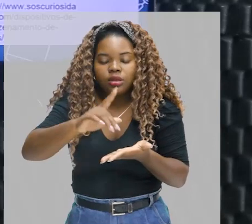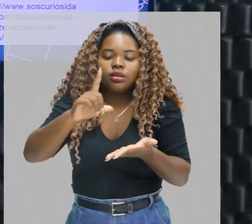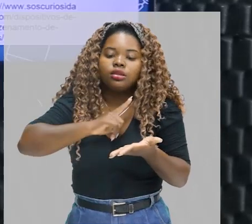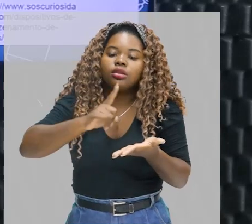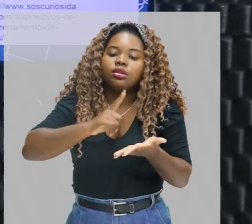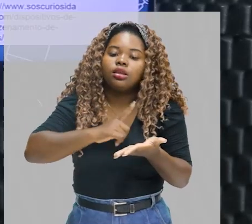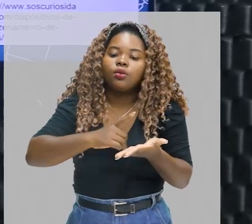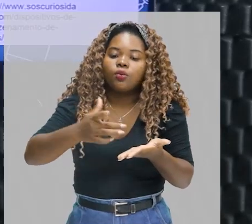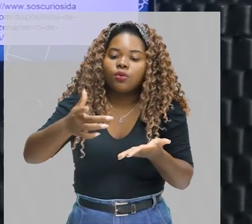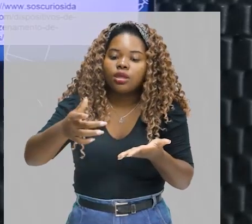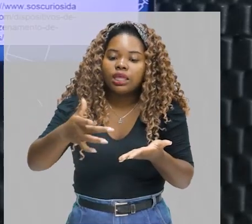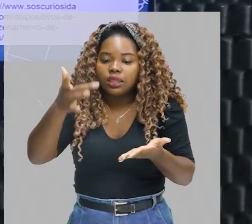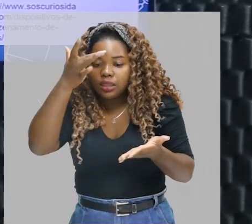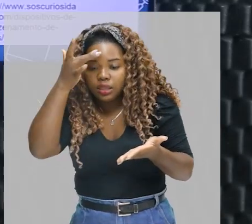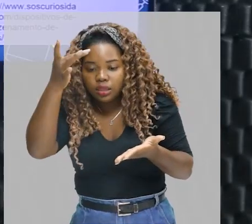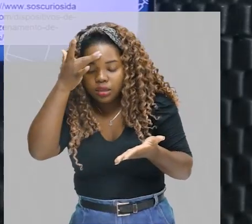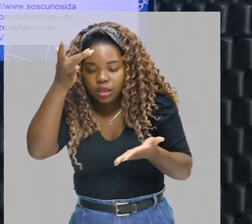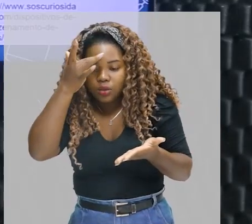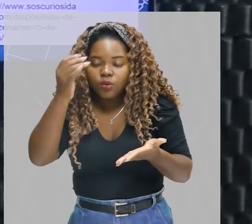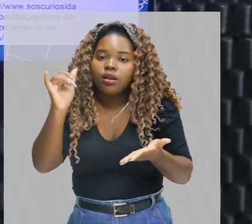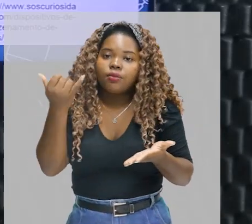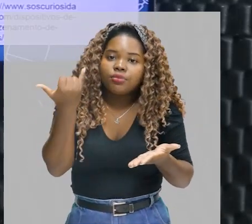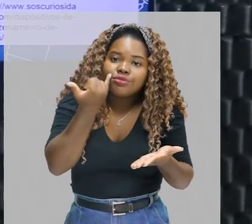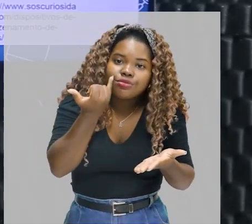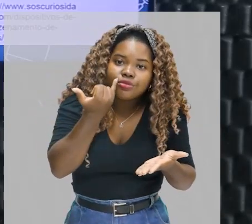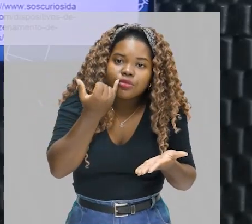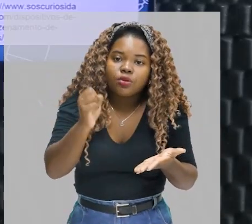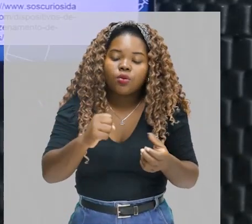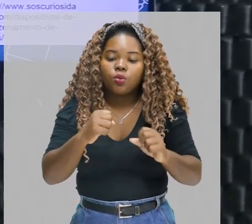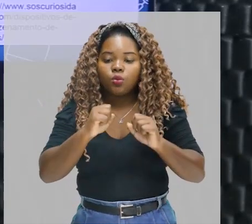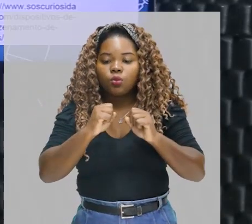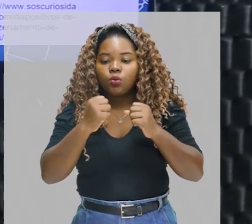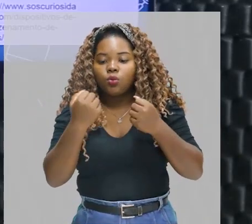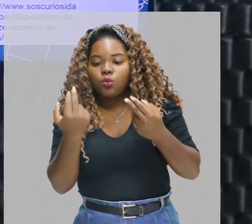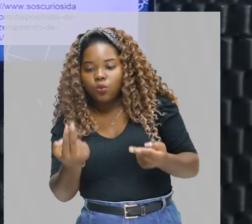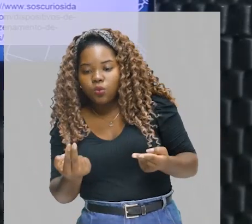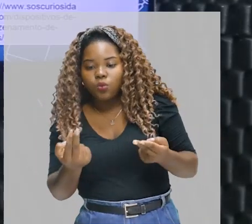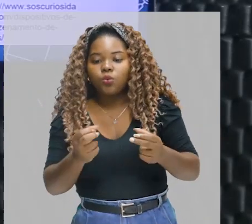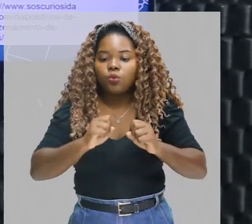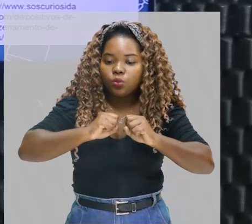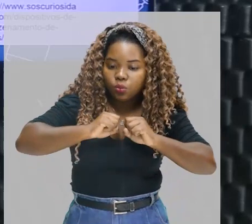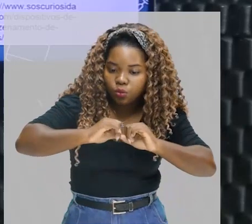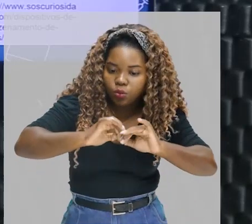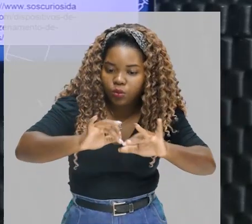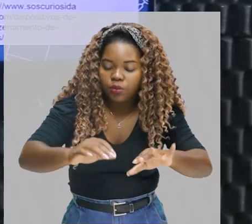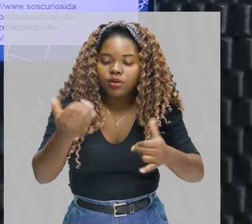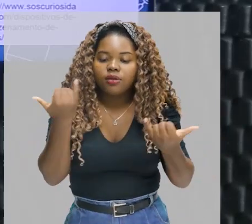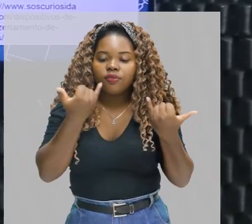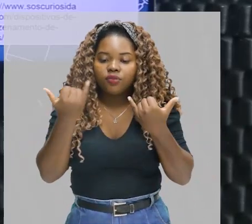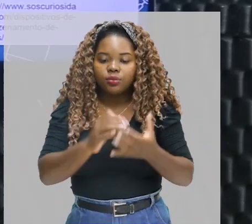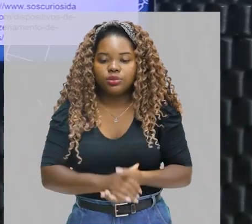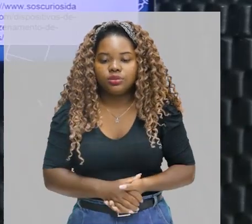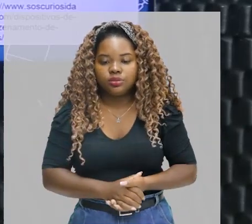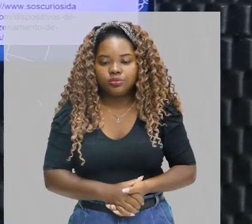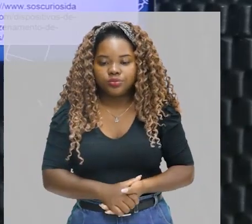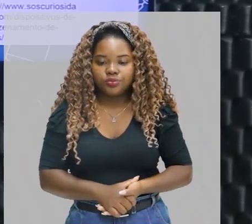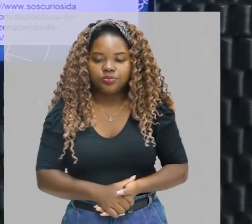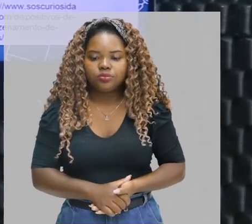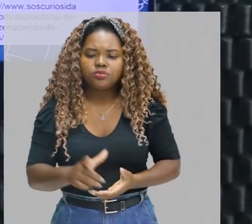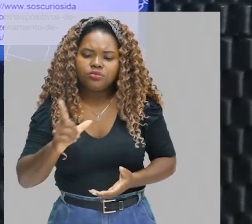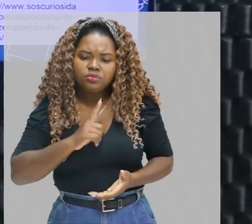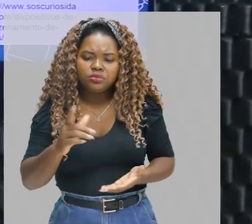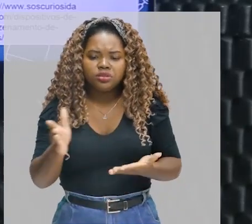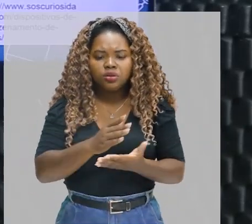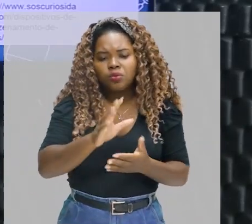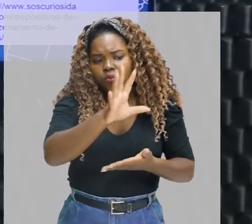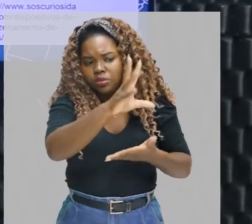a informação ou extrair dali a informação, tá certo? Então esse é o famoso disquete. Tinha algumas